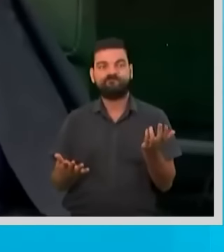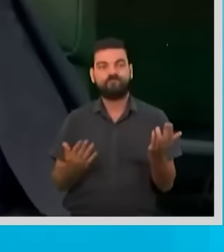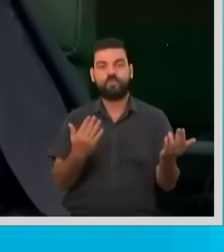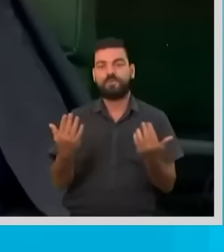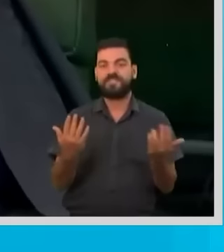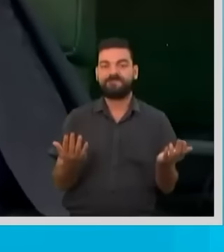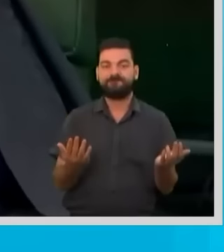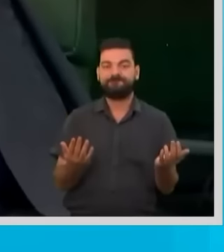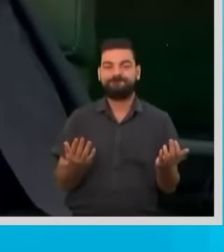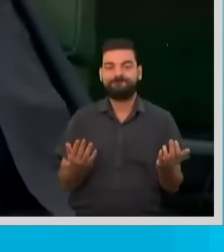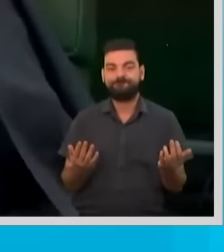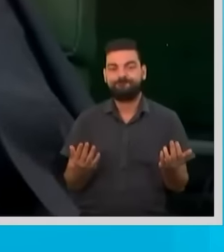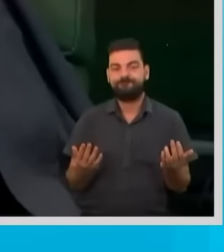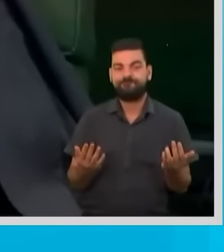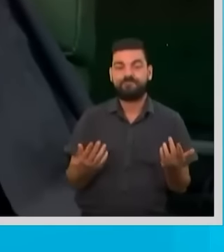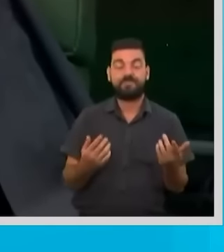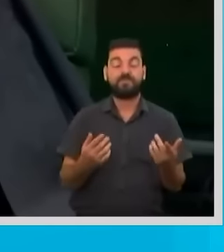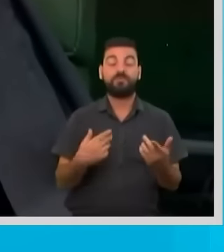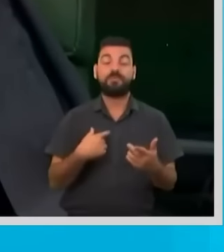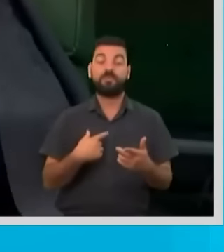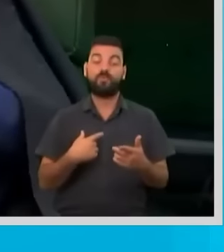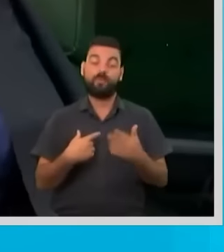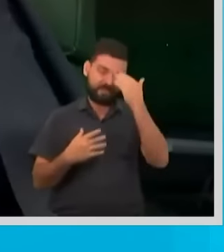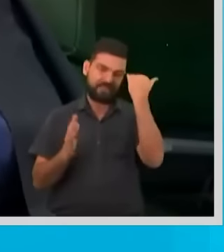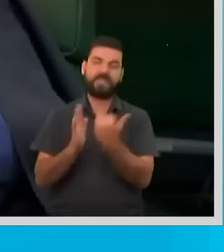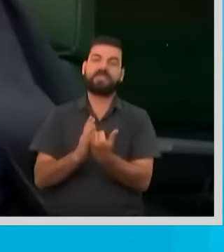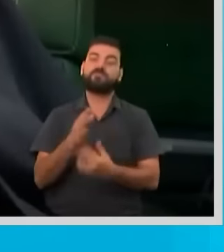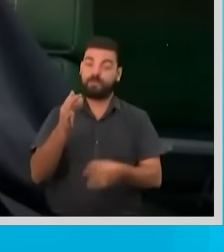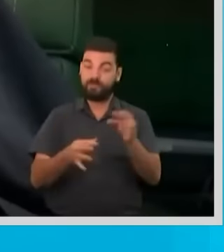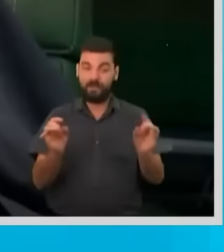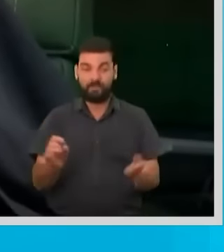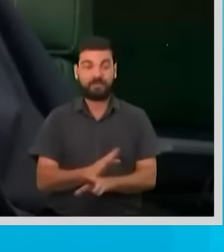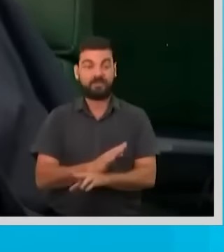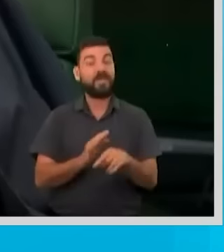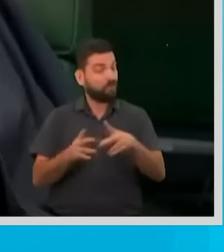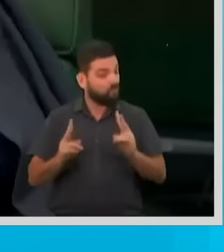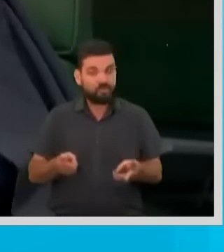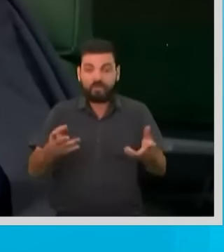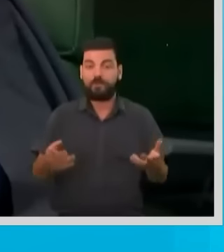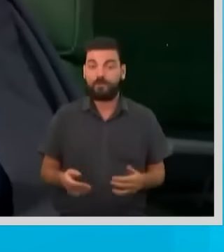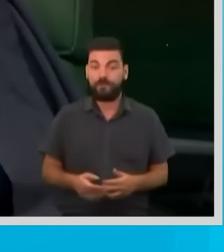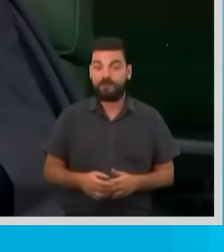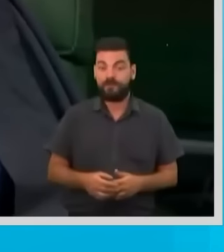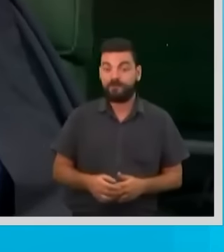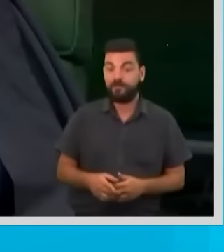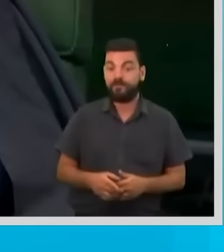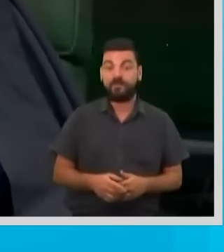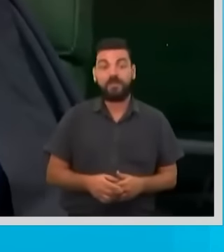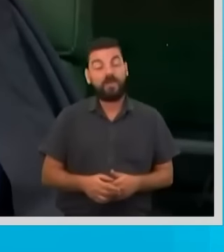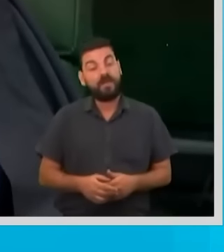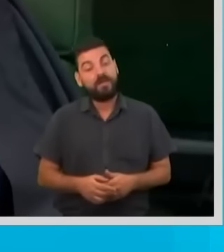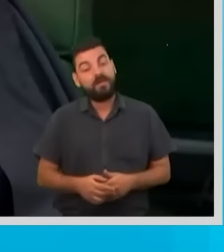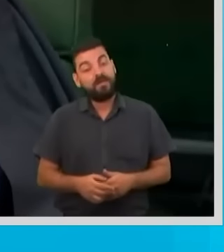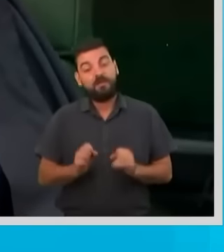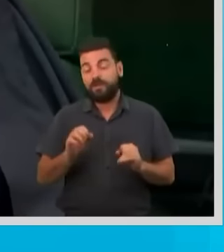readequar isso no meio meio de uma campanha a gente sabe que é muito complexo eh então tem uma extensão como a Ana trouxe aqui só complementando com